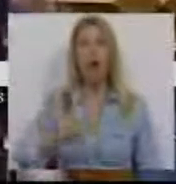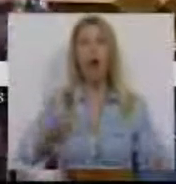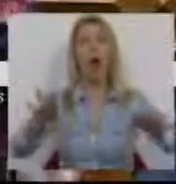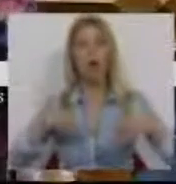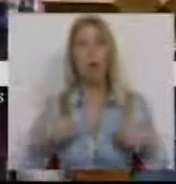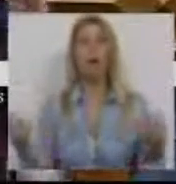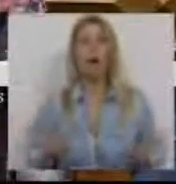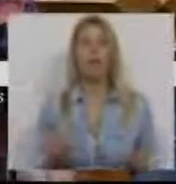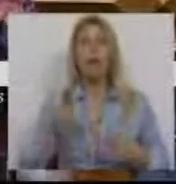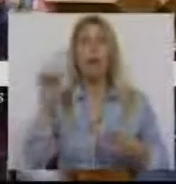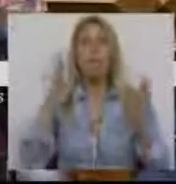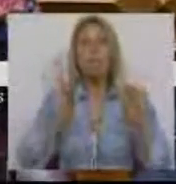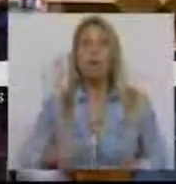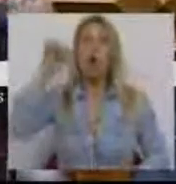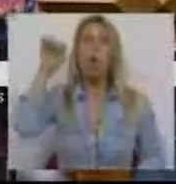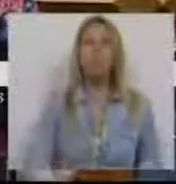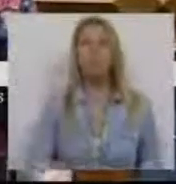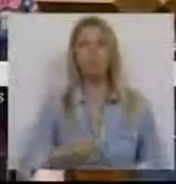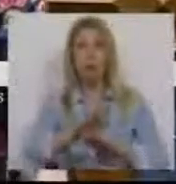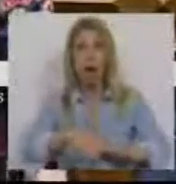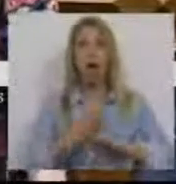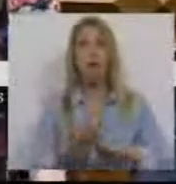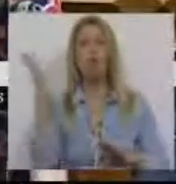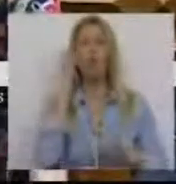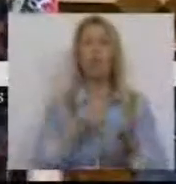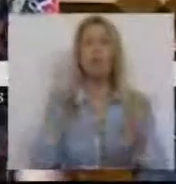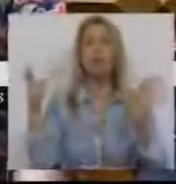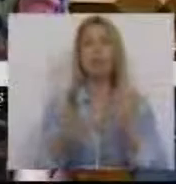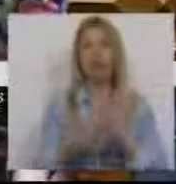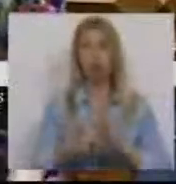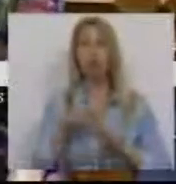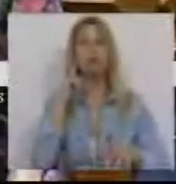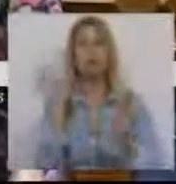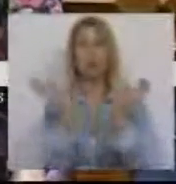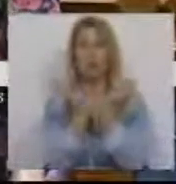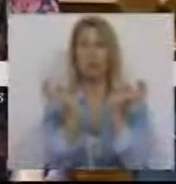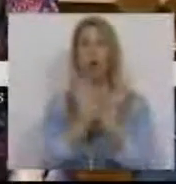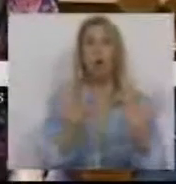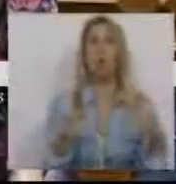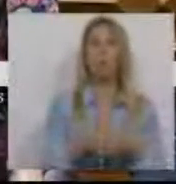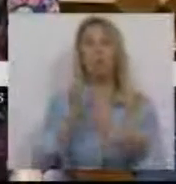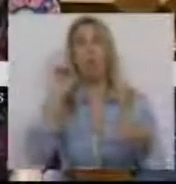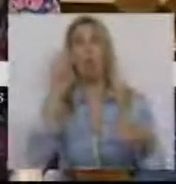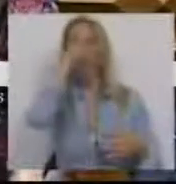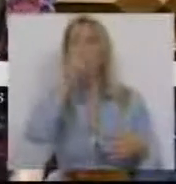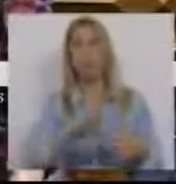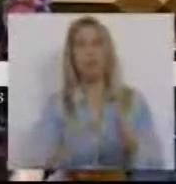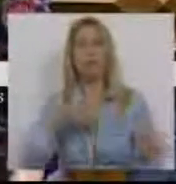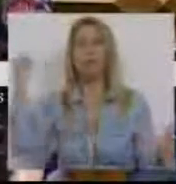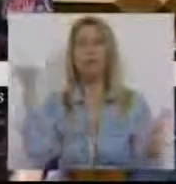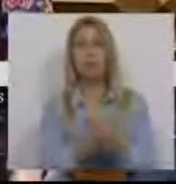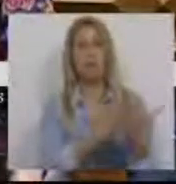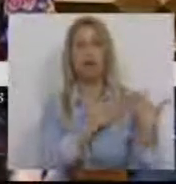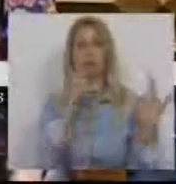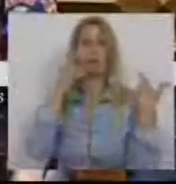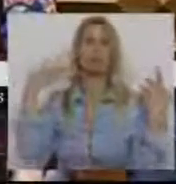no imediato o reforço do número de técnicos da Segurança Social nas comissões, ou este Governo vai ser sempre